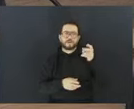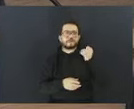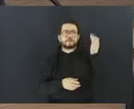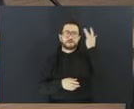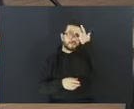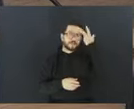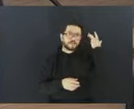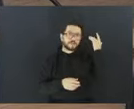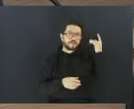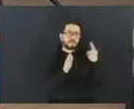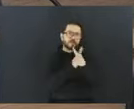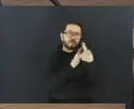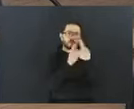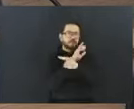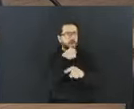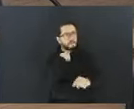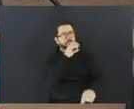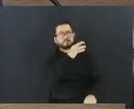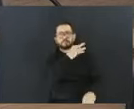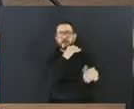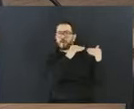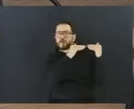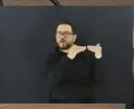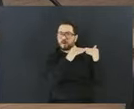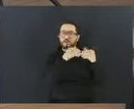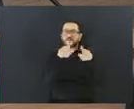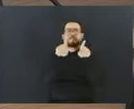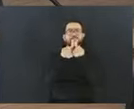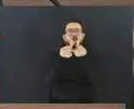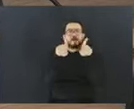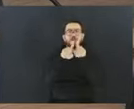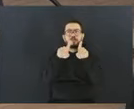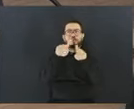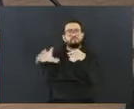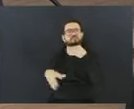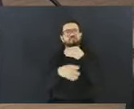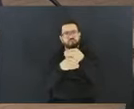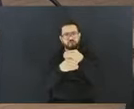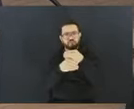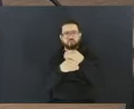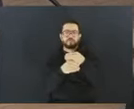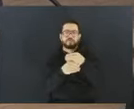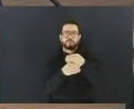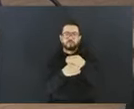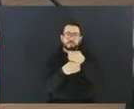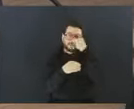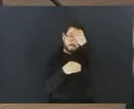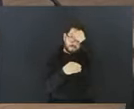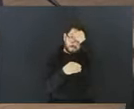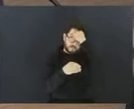para ter uma 30 segundos, vereador. Ter a sua